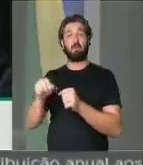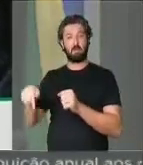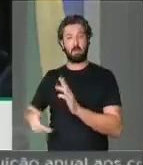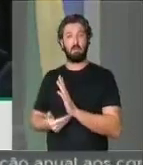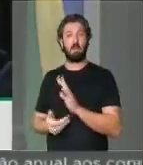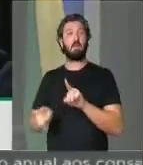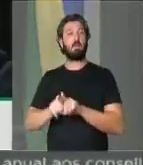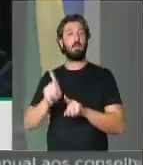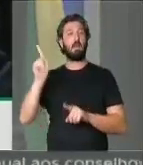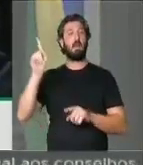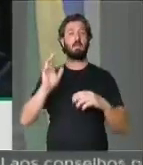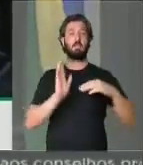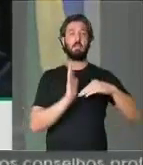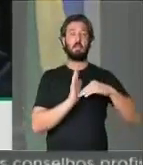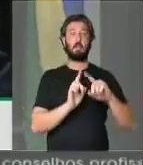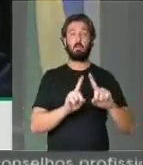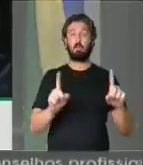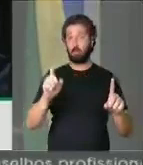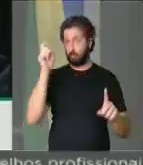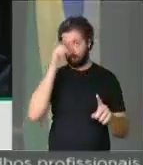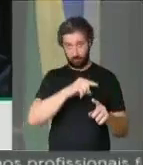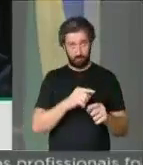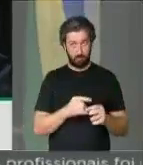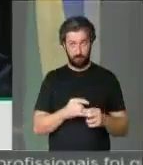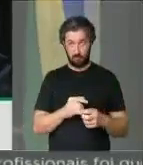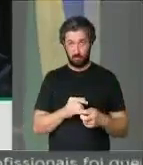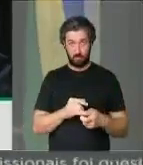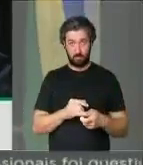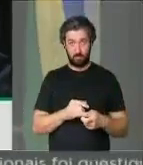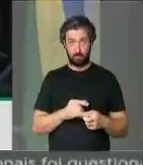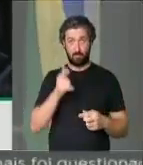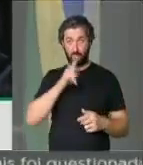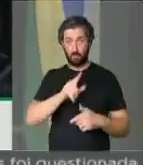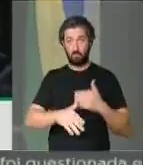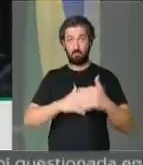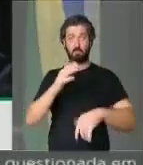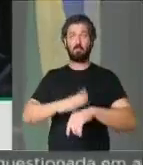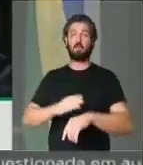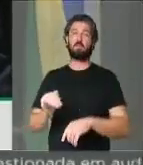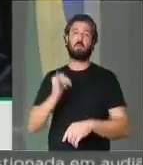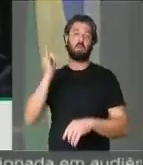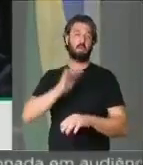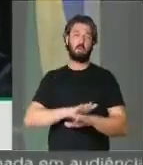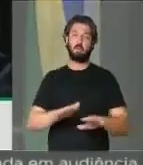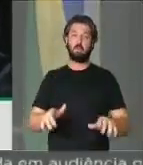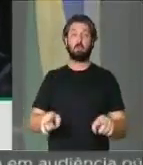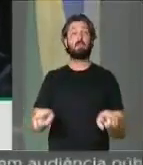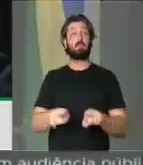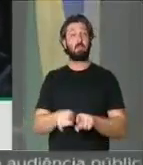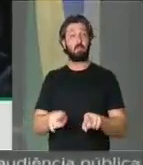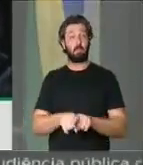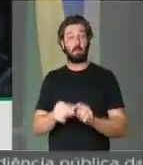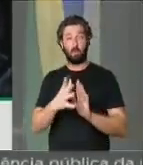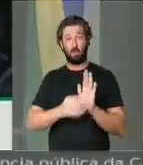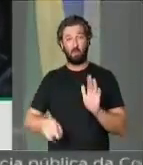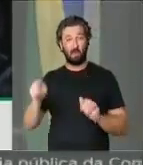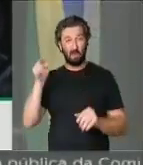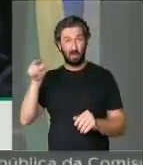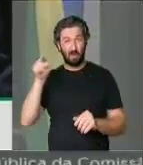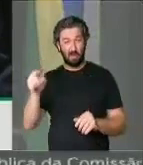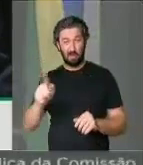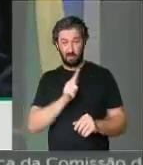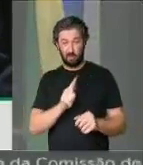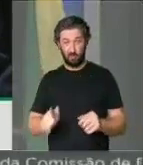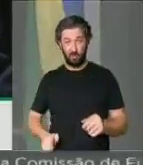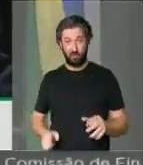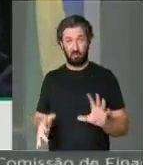no Senado, mas dificilmente dará passos mais importantes. Além disso, esse modelo de